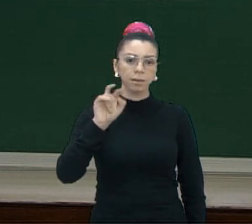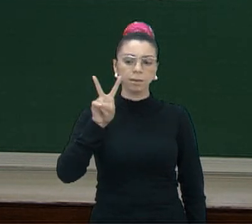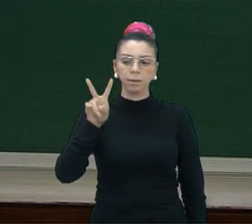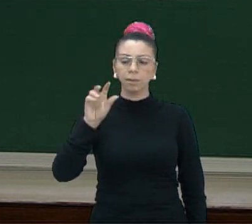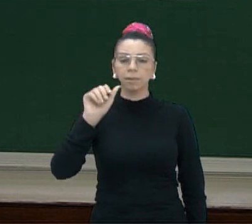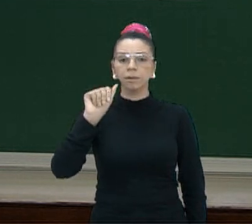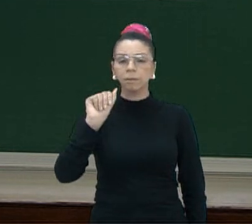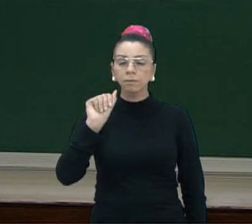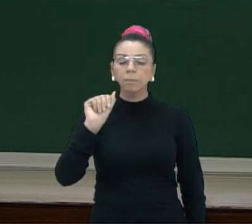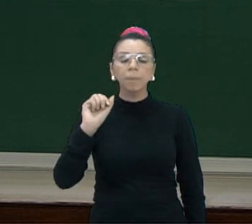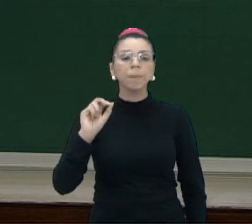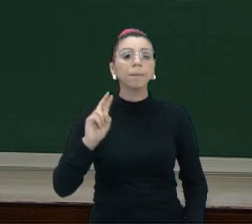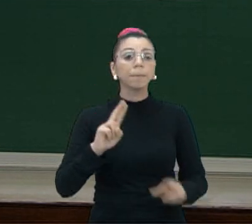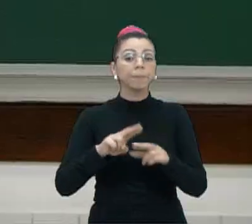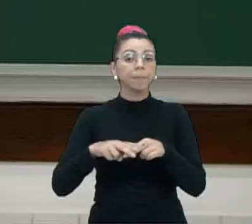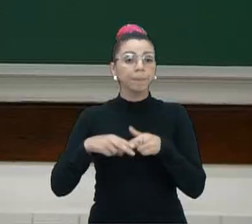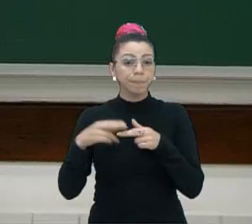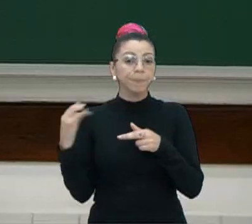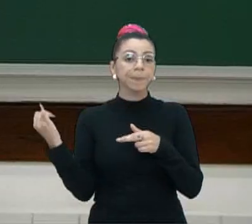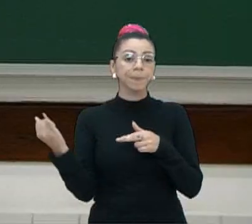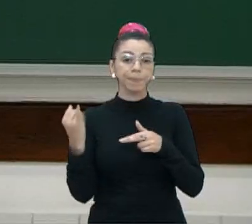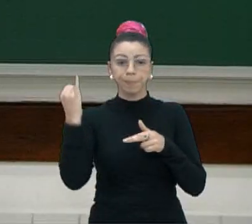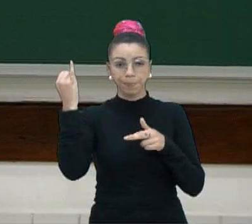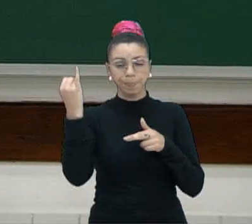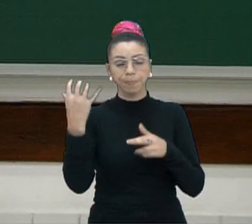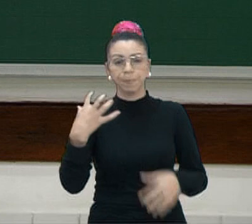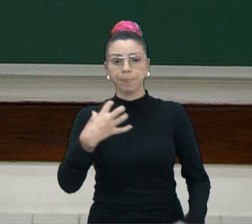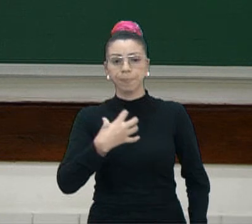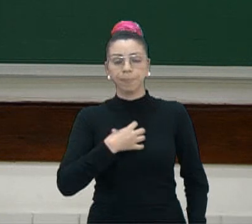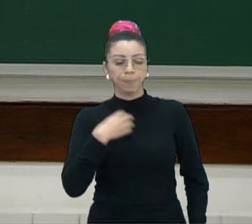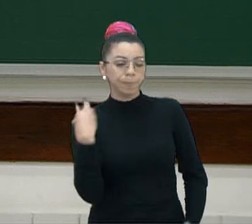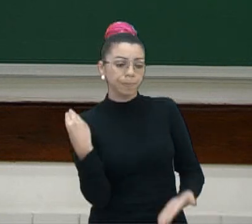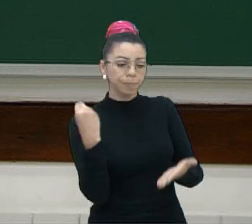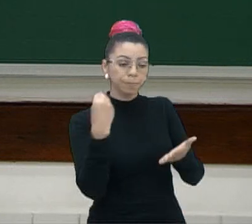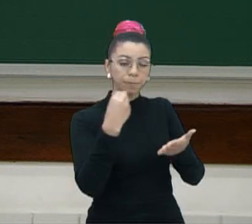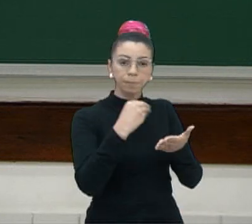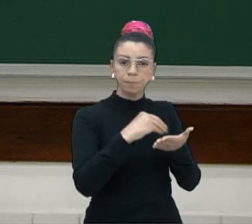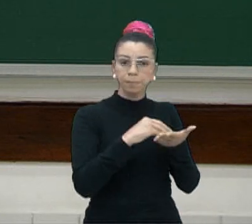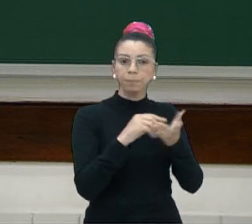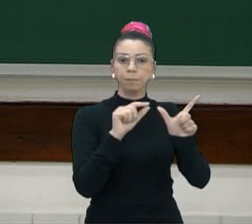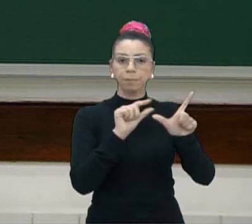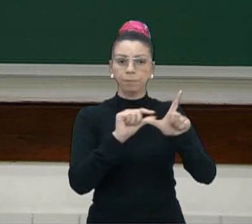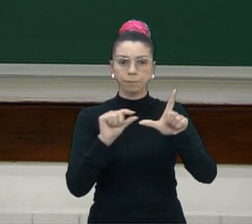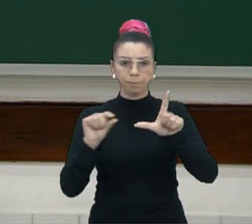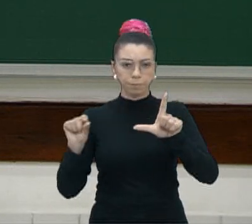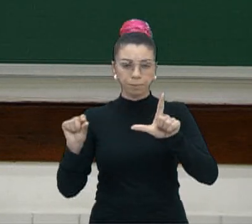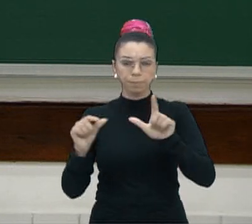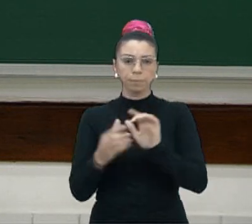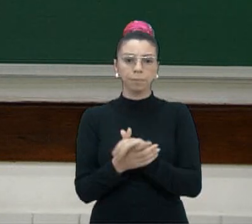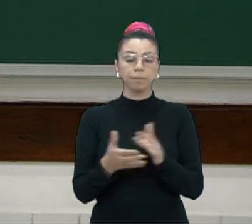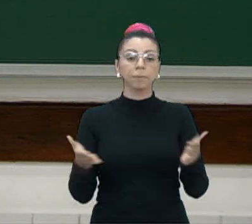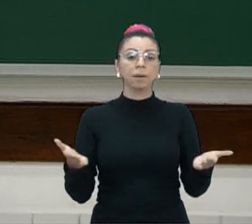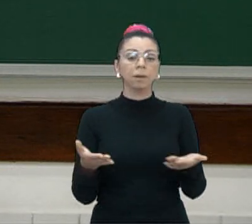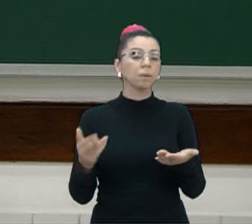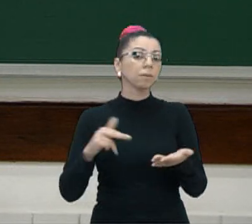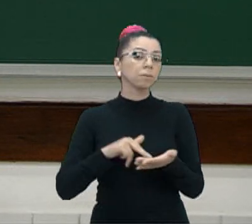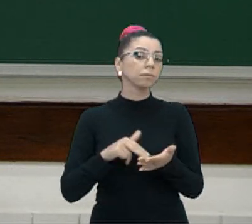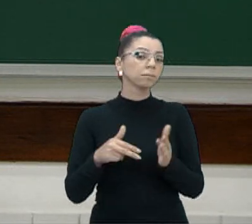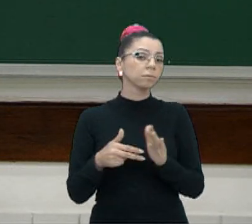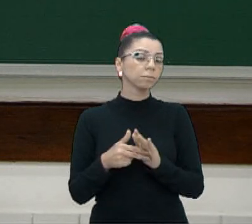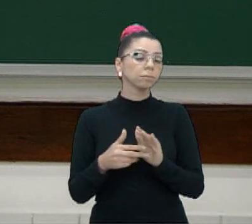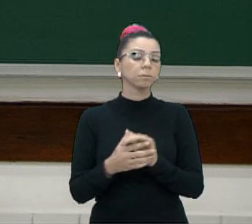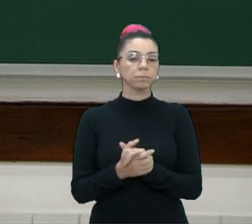os sentimentos que você tinha, os sentidos que aquela imagem passava para você. Agora, o que nós vamos